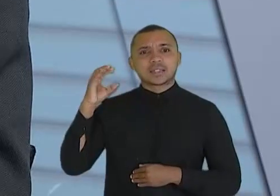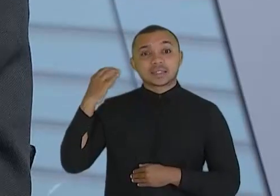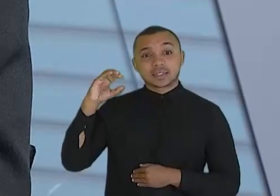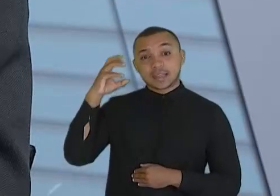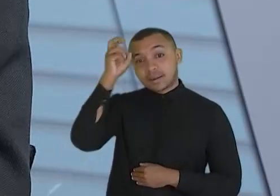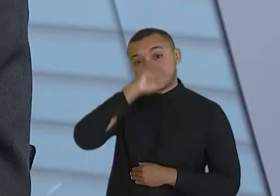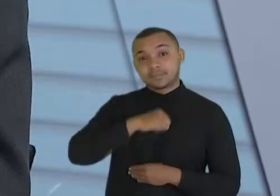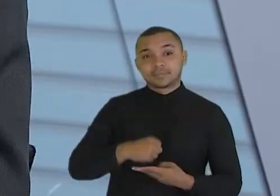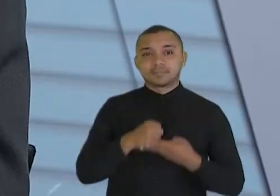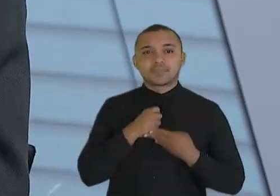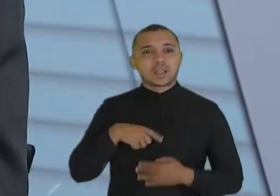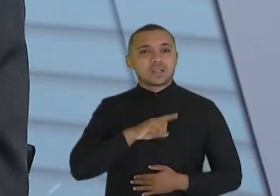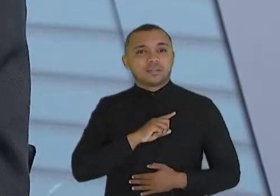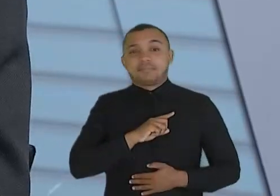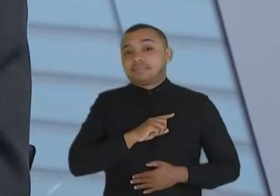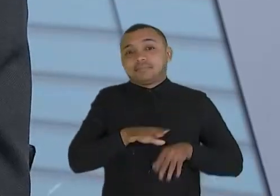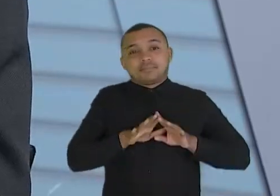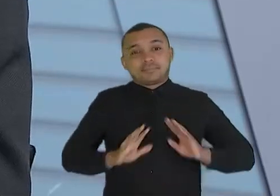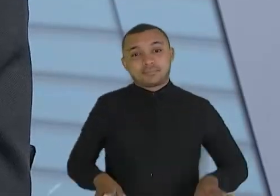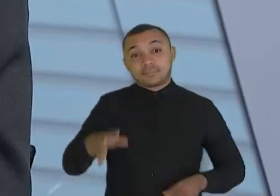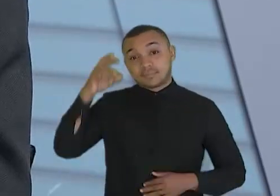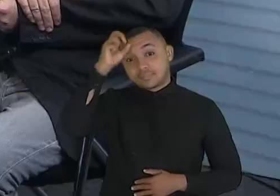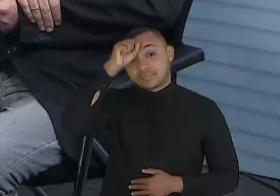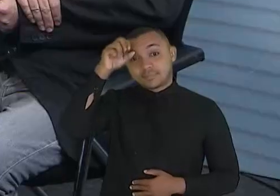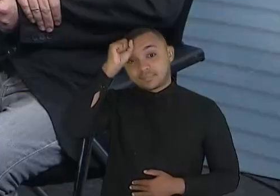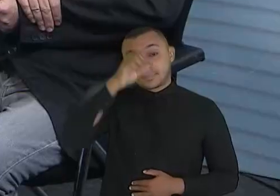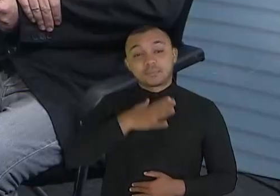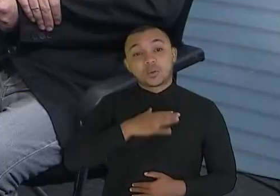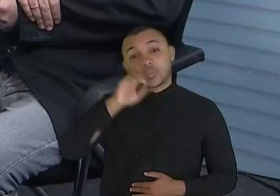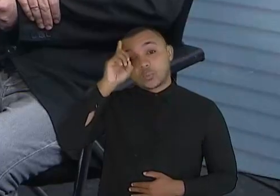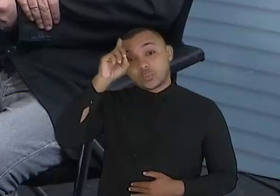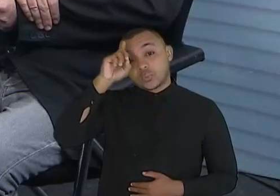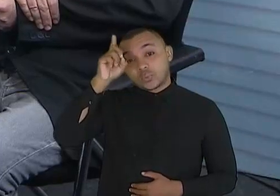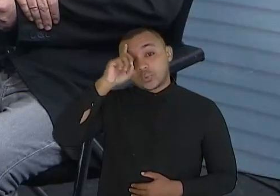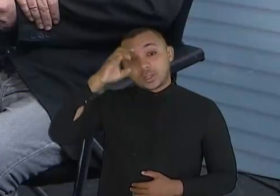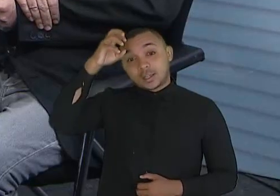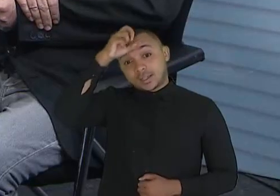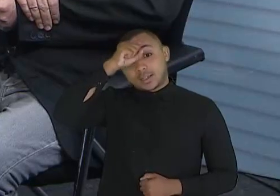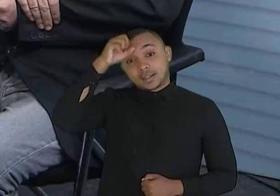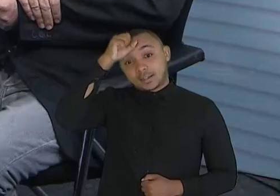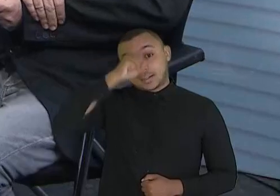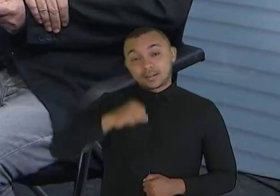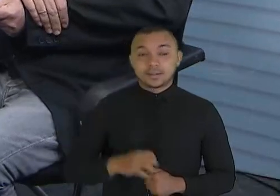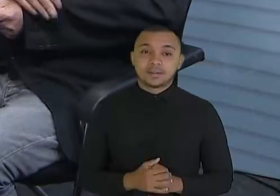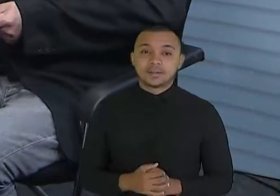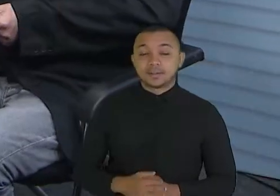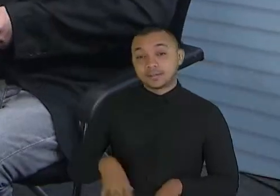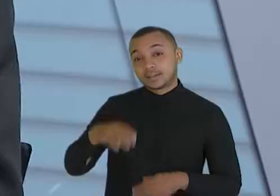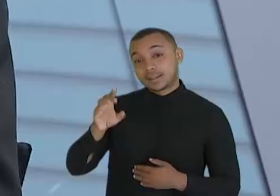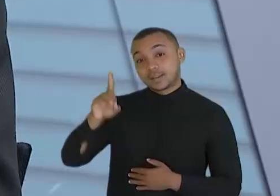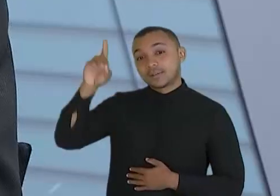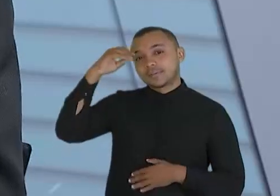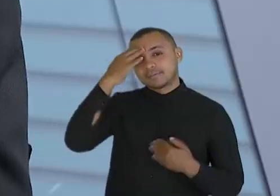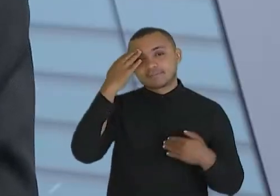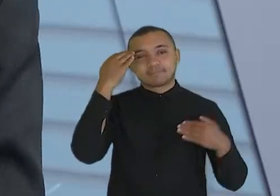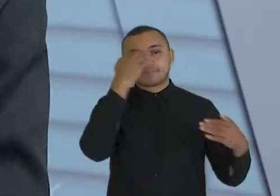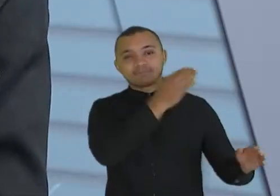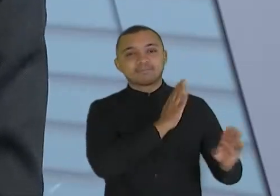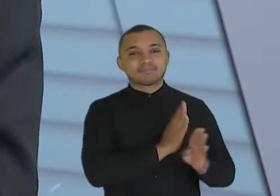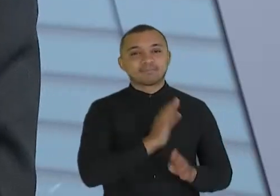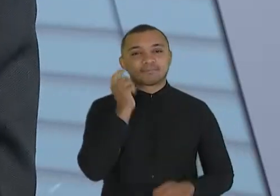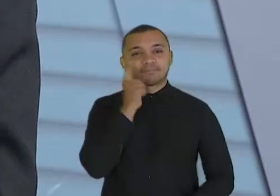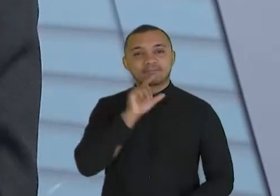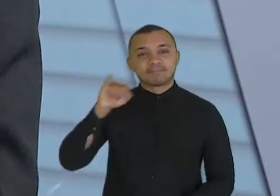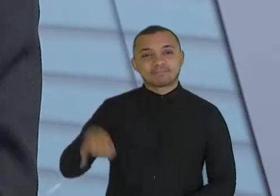exatamente. Né, a gente está sempre aprendendo. Eu aprendo sempre e agradeço muito a Deus por ter a oportunidade de fazer